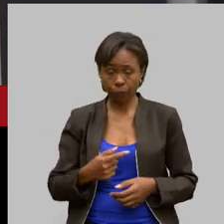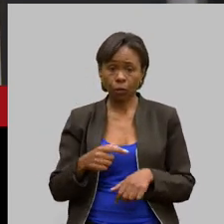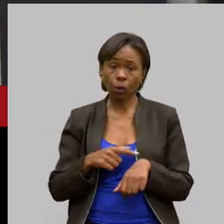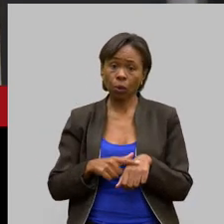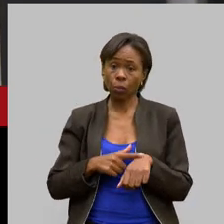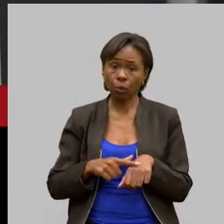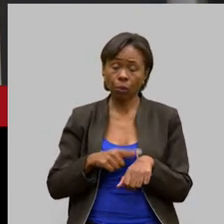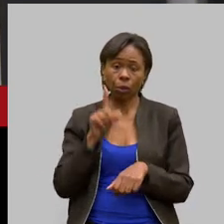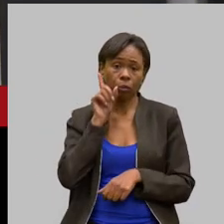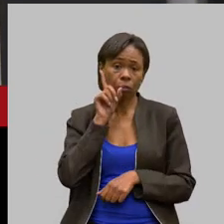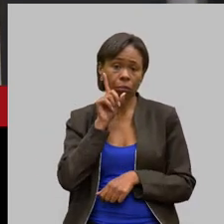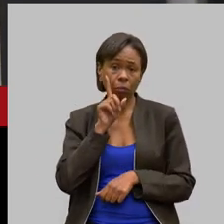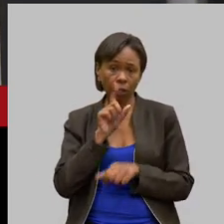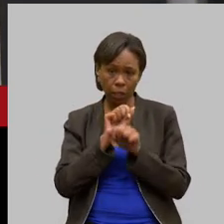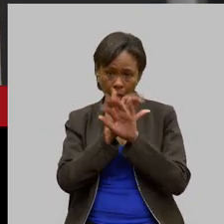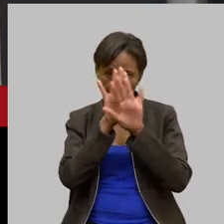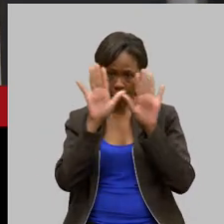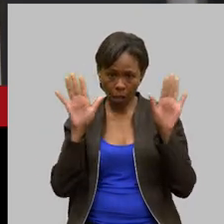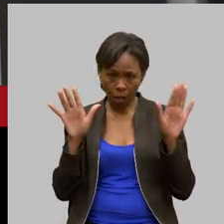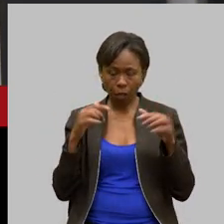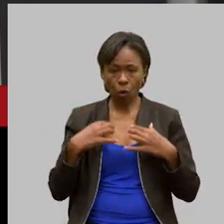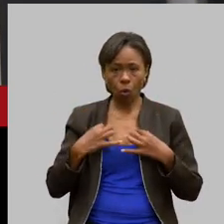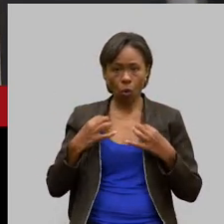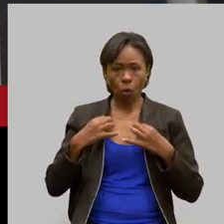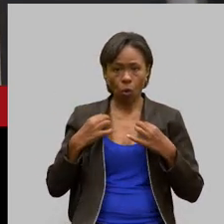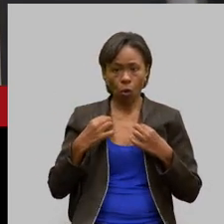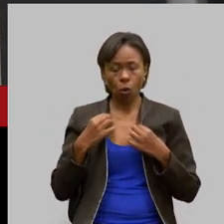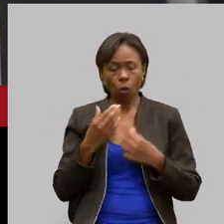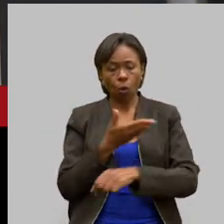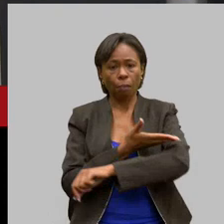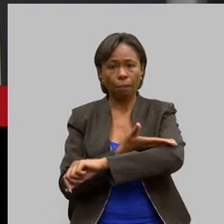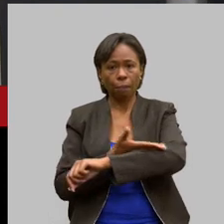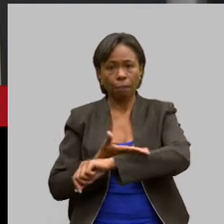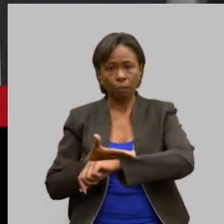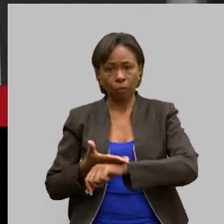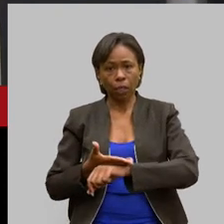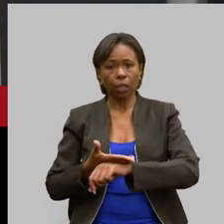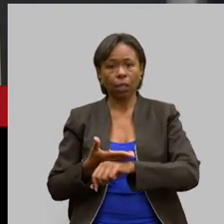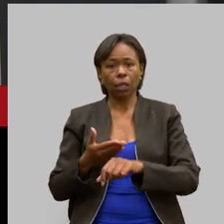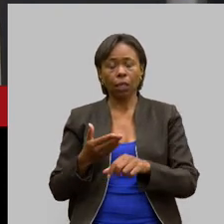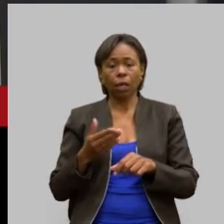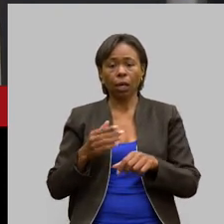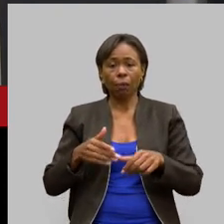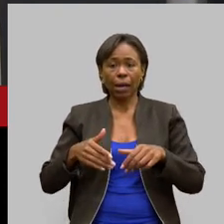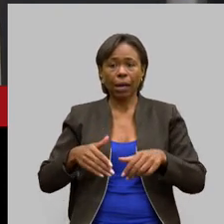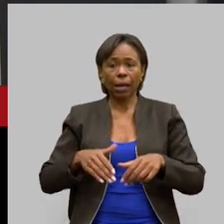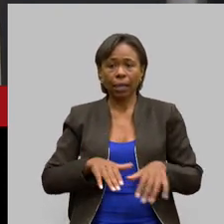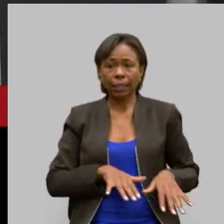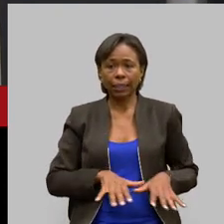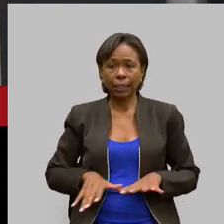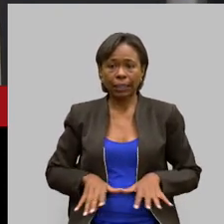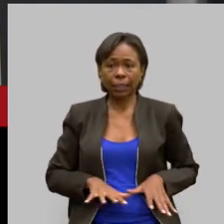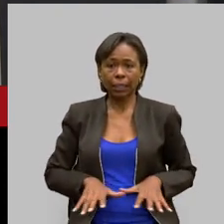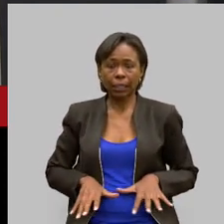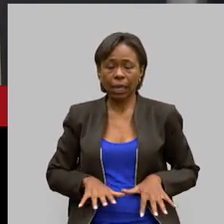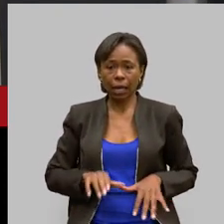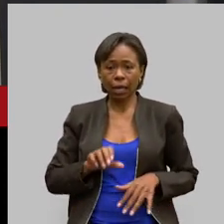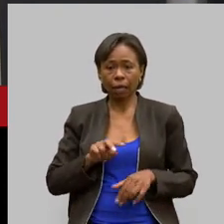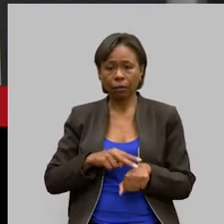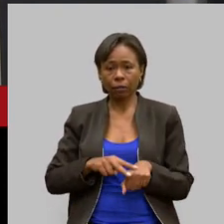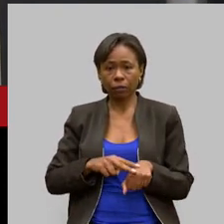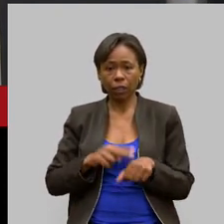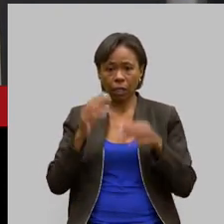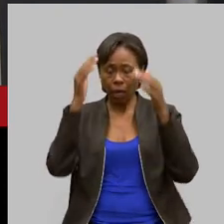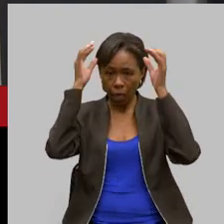clara eu tô usando uma roupa uma blusa branca apada e uma saia verde e tenho o cabelo castanho claro e